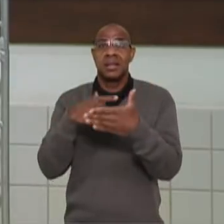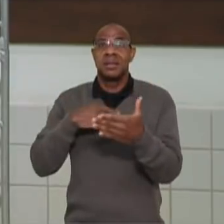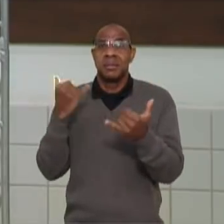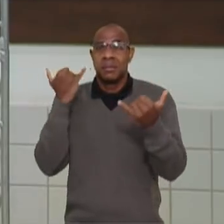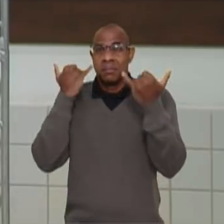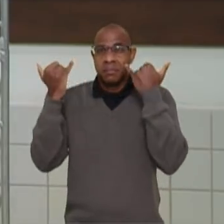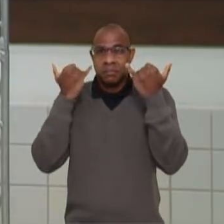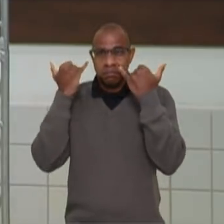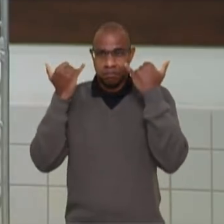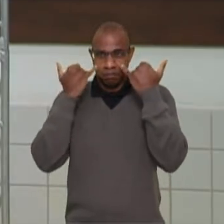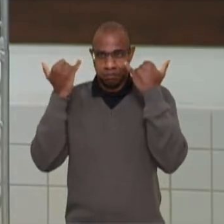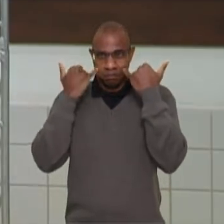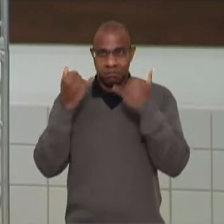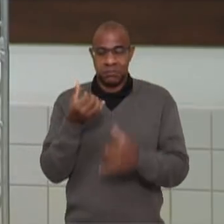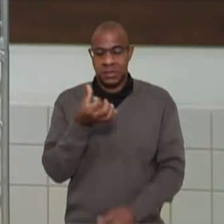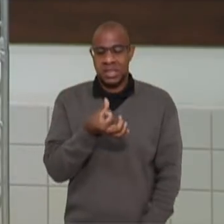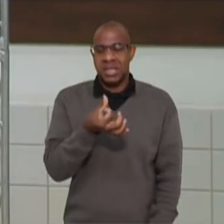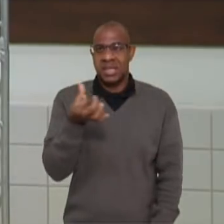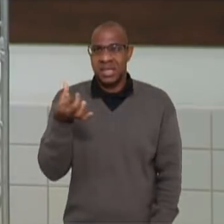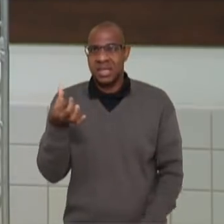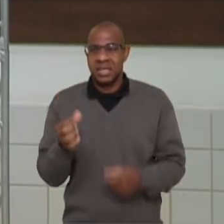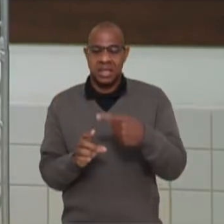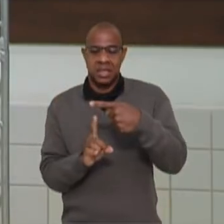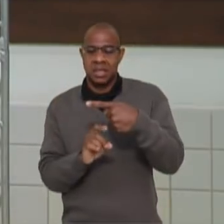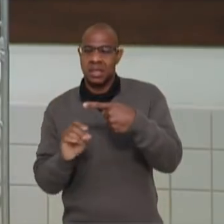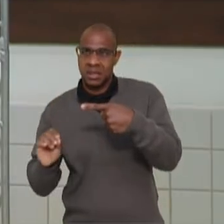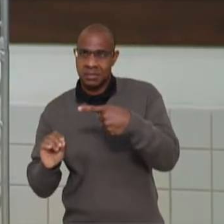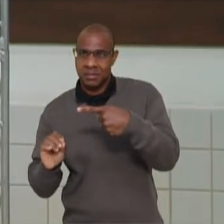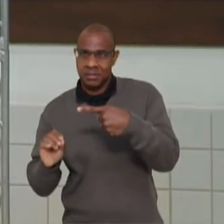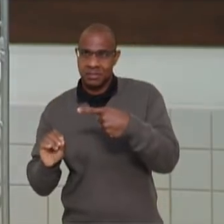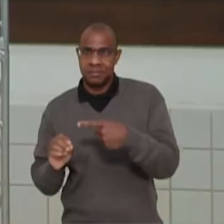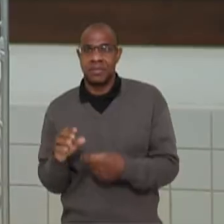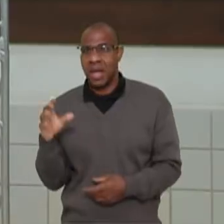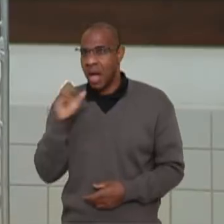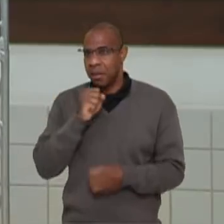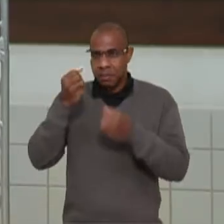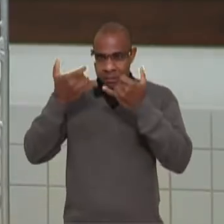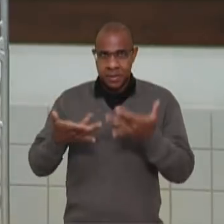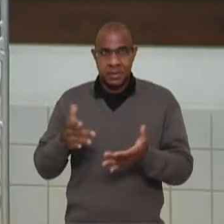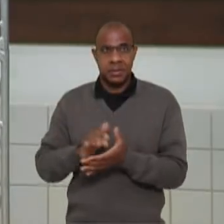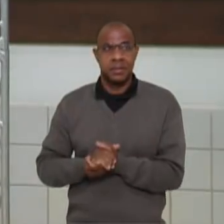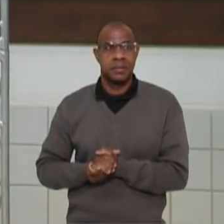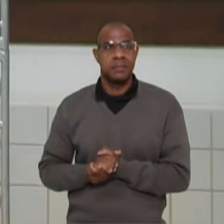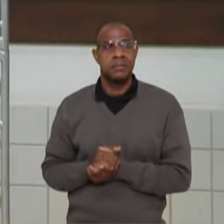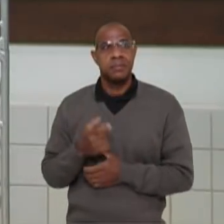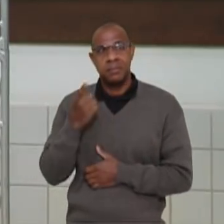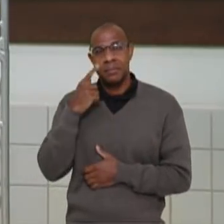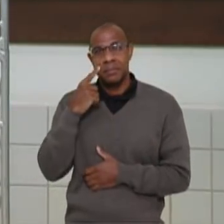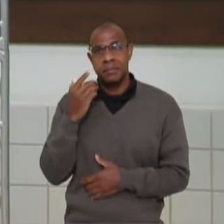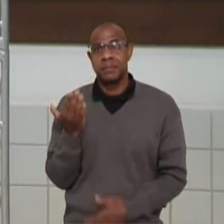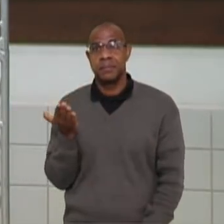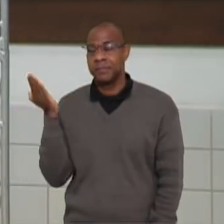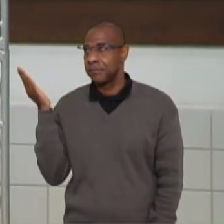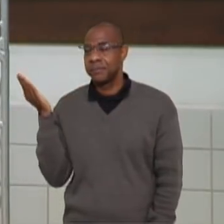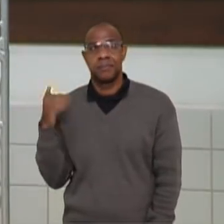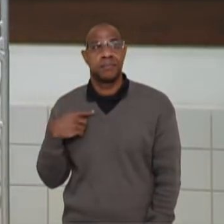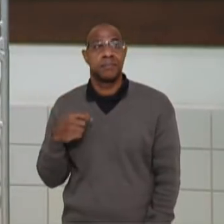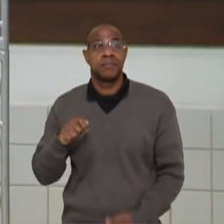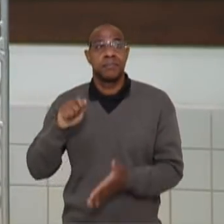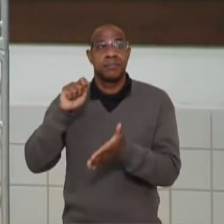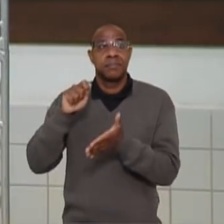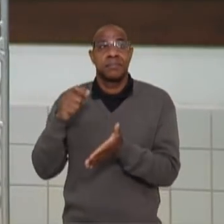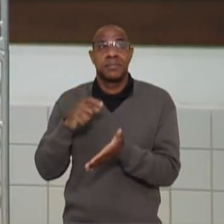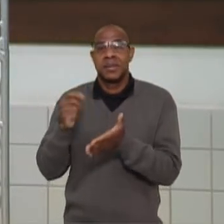assim, 666 sobre 1000. E é sobre isso que eu quero falar com vocês rapidinho, tá? Então dá uma olhada aqui. Eu escrevi